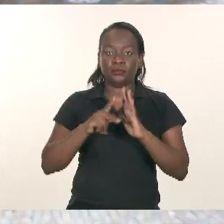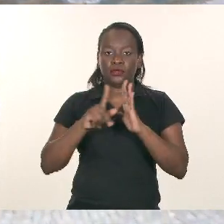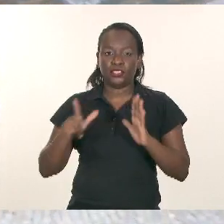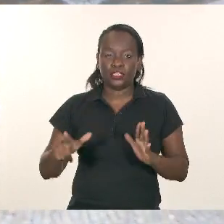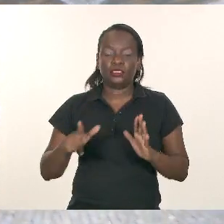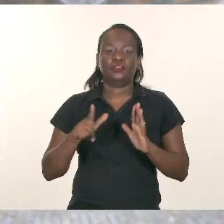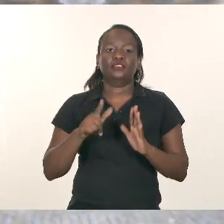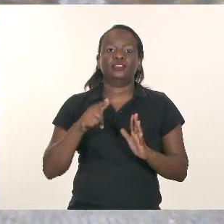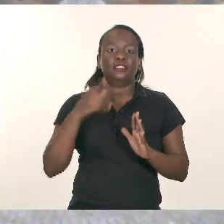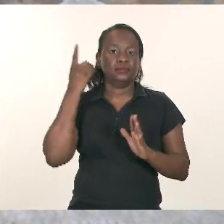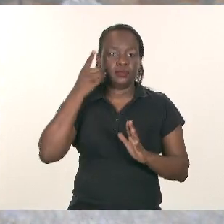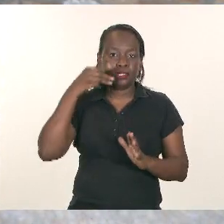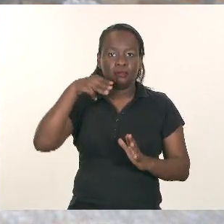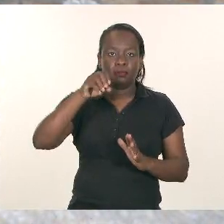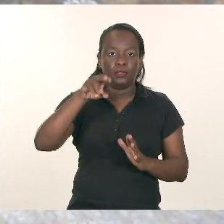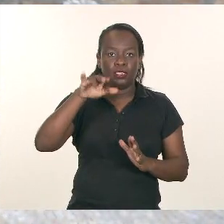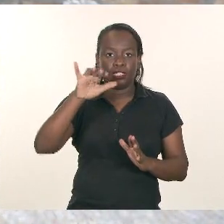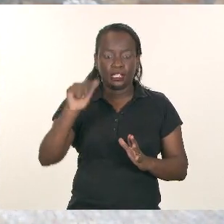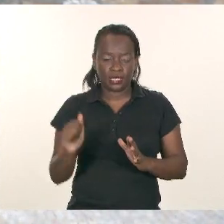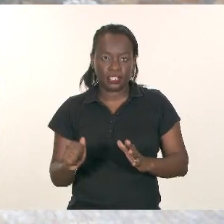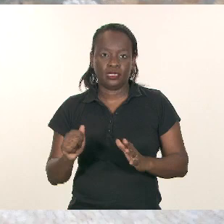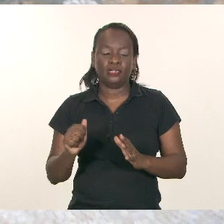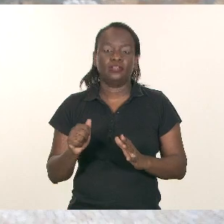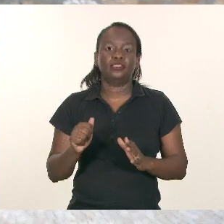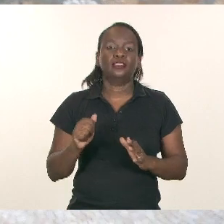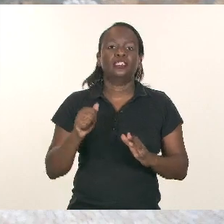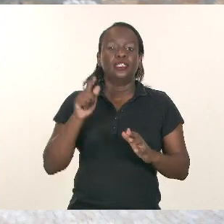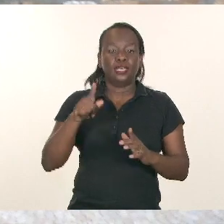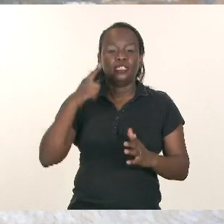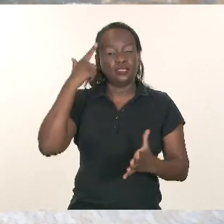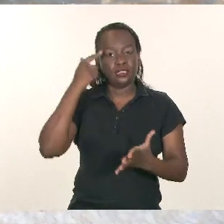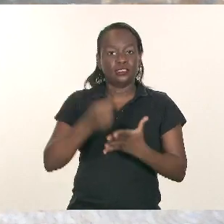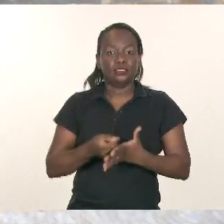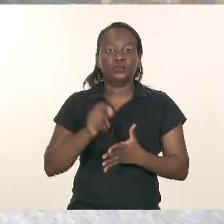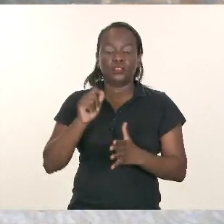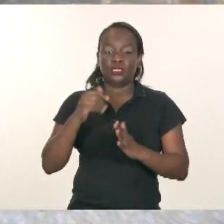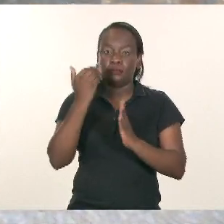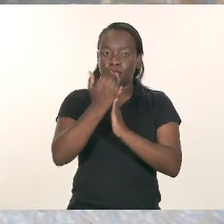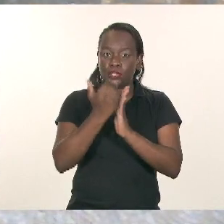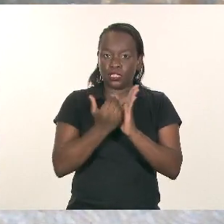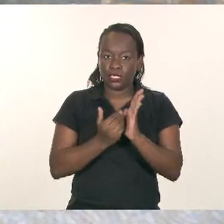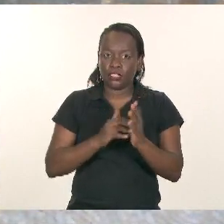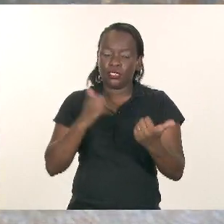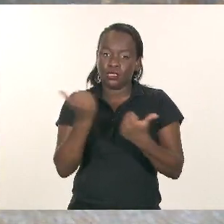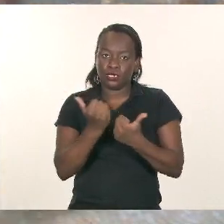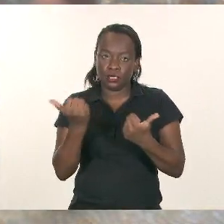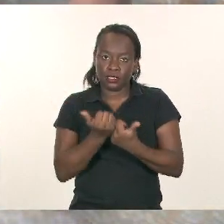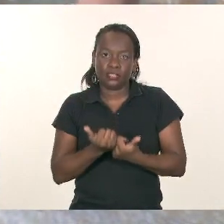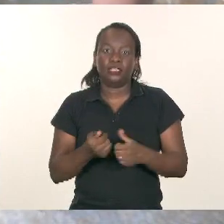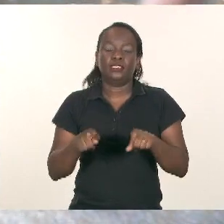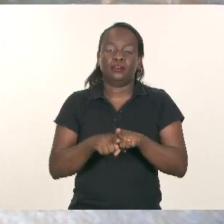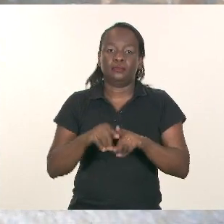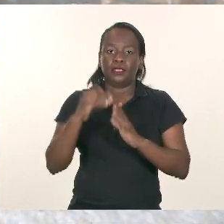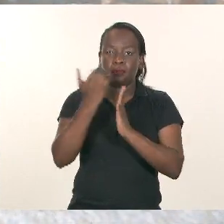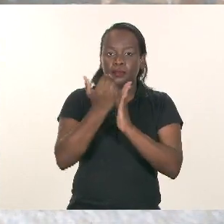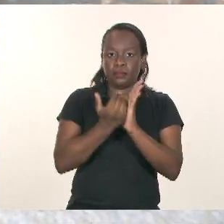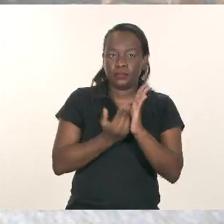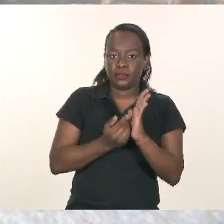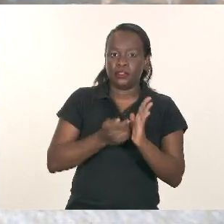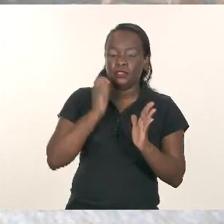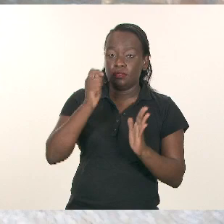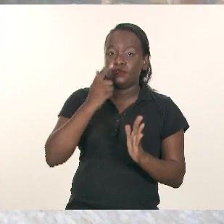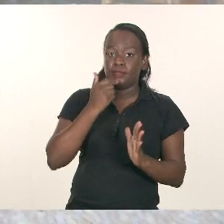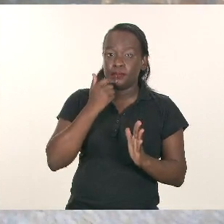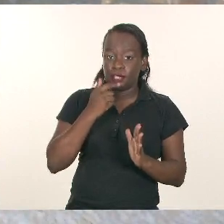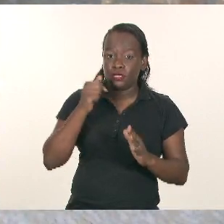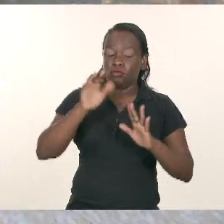de lei da deputada Mônica Francisco, que estabeleceu o programa de cooperação do Código de Sinal Vermelho do âmbito